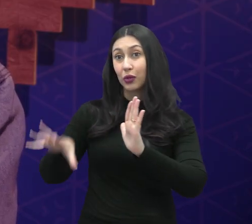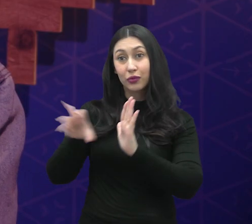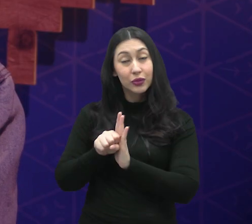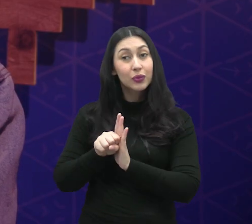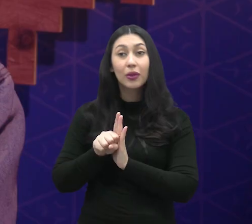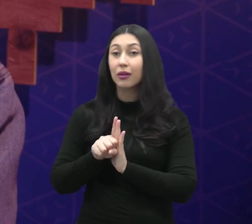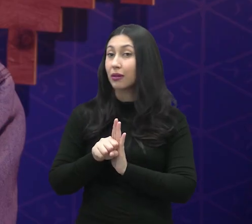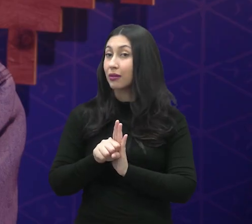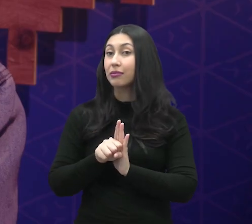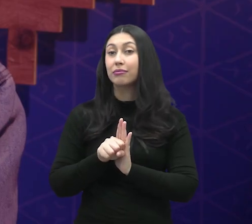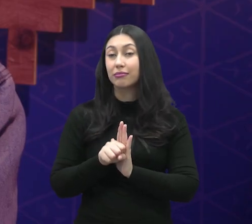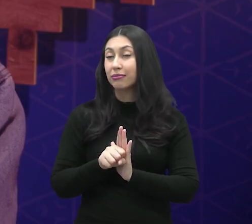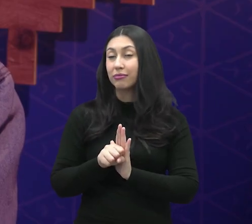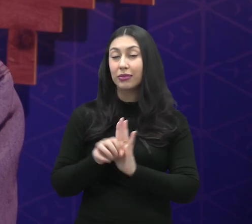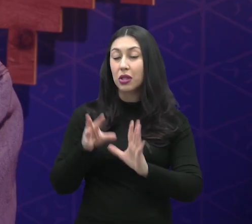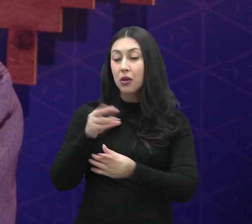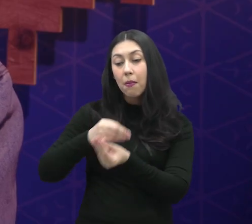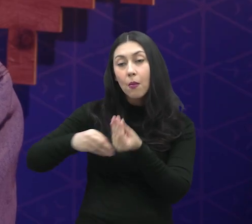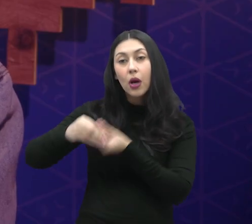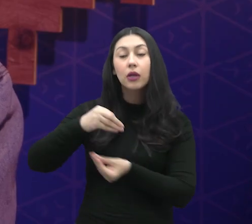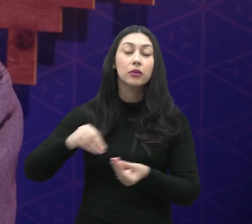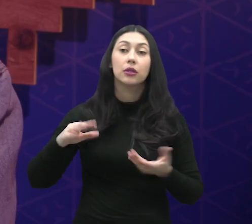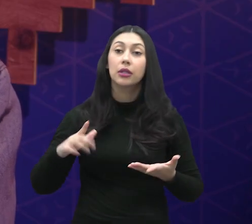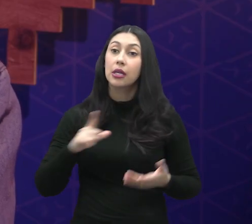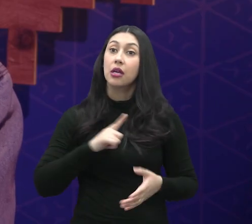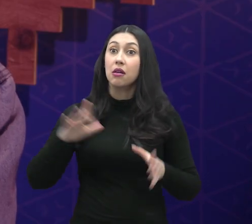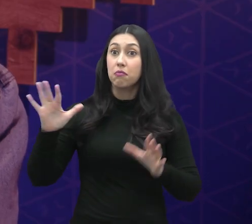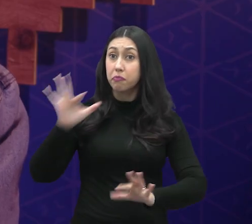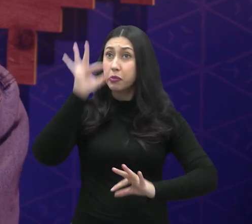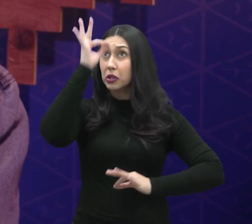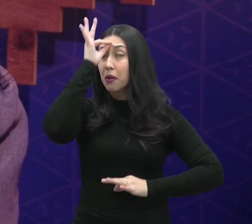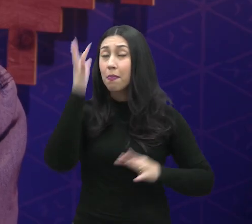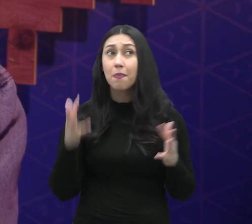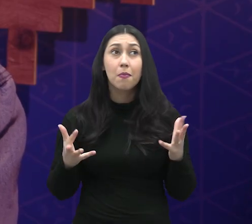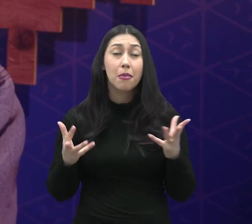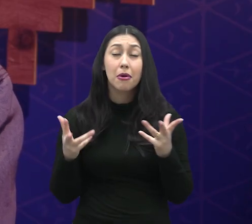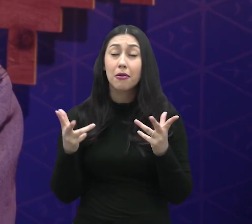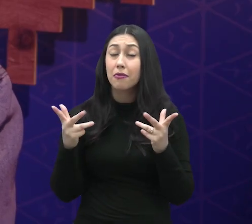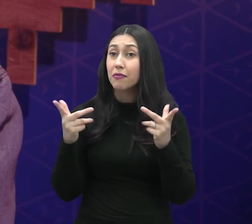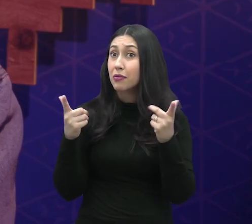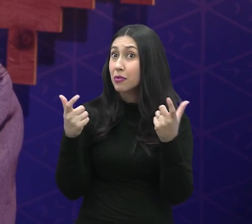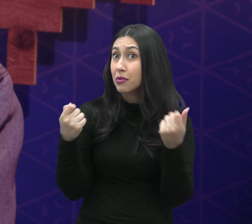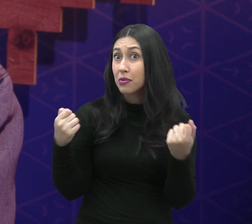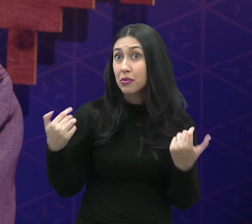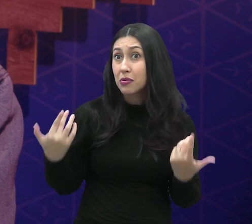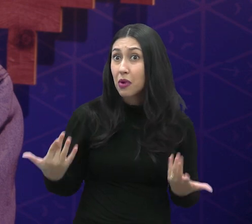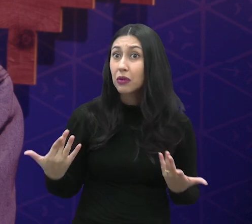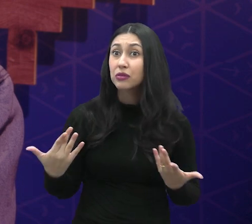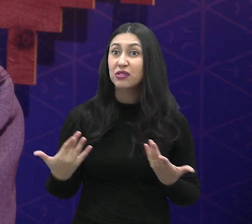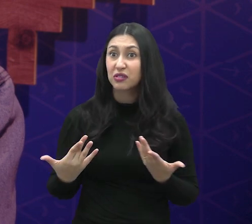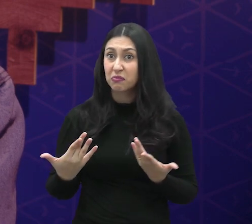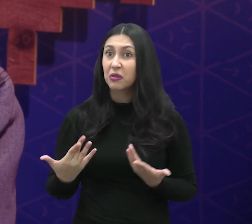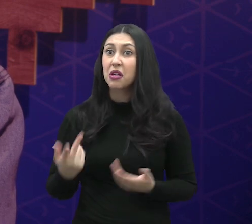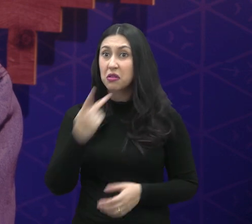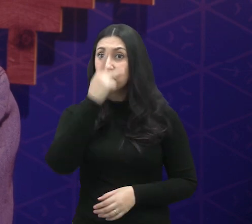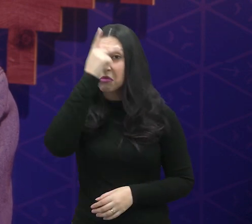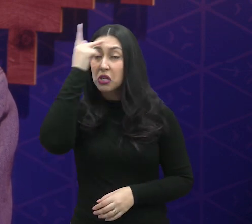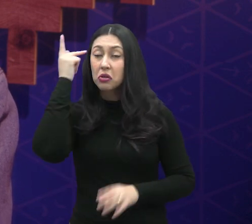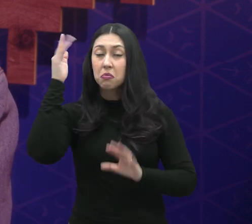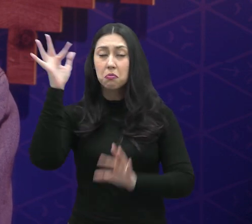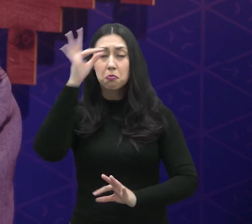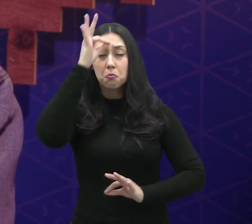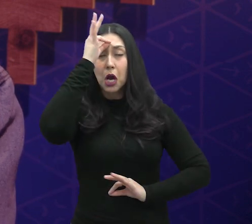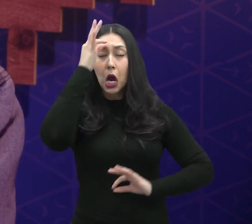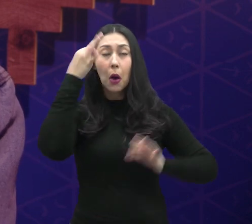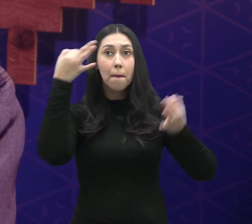do Brasil. Assim, tem tudo ali, são personagens riquíssimos, são personagens muito bem interpretados.